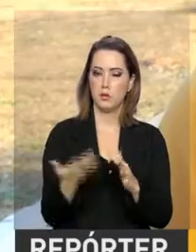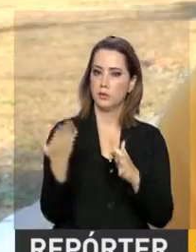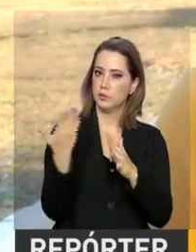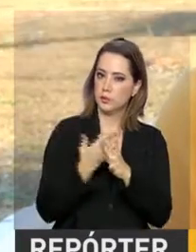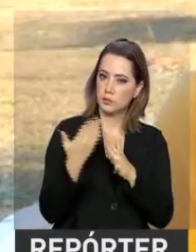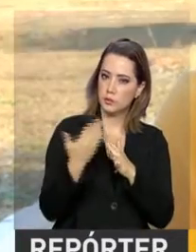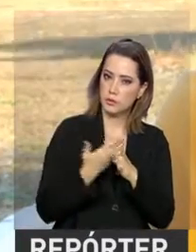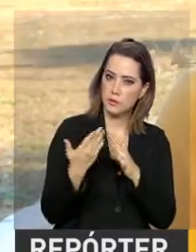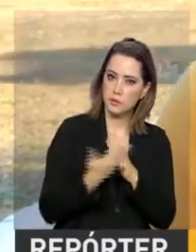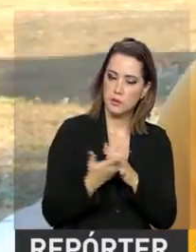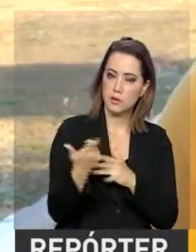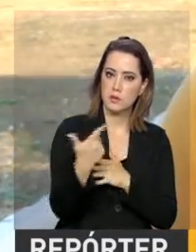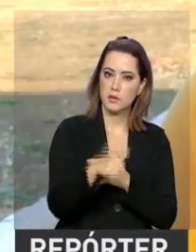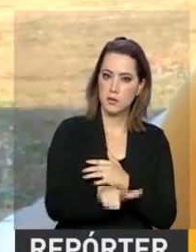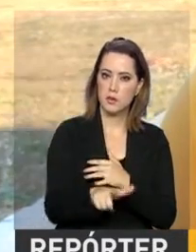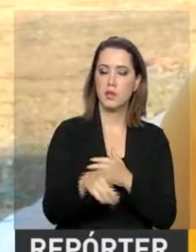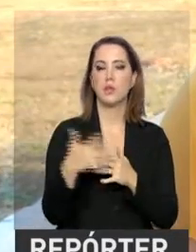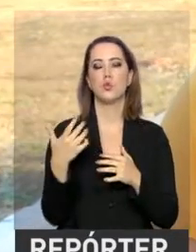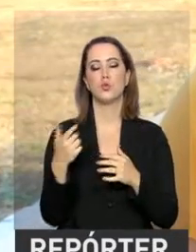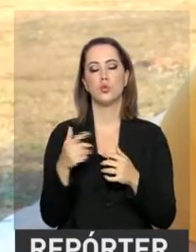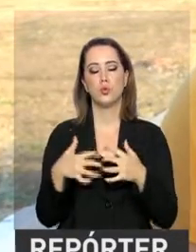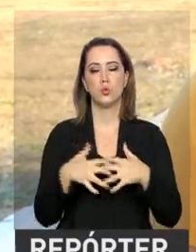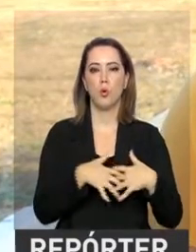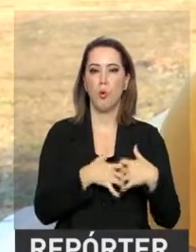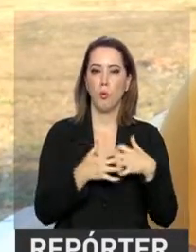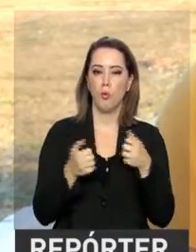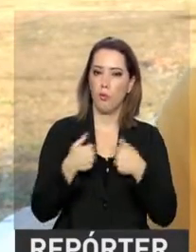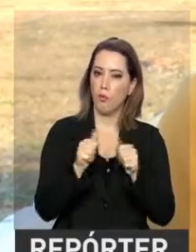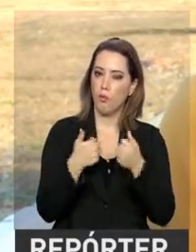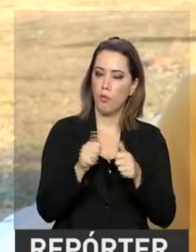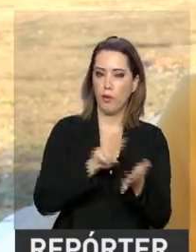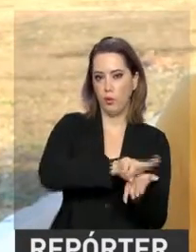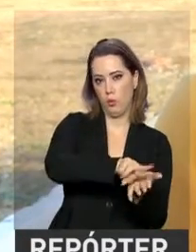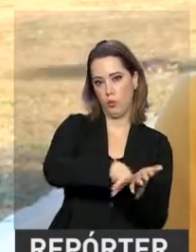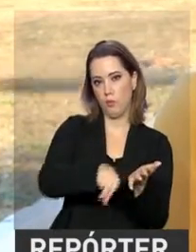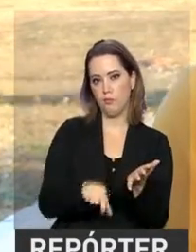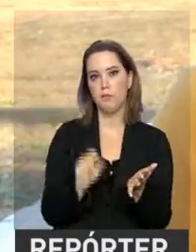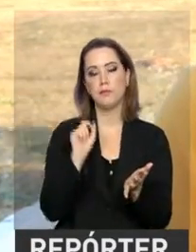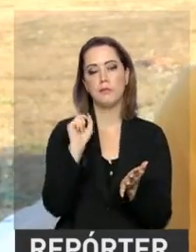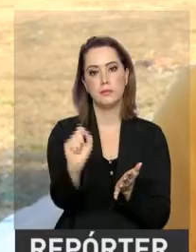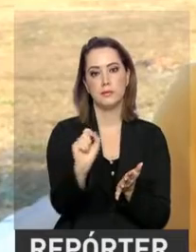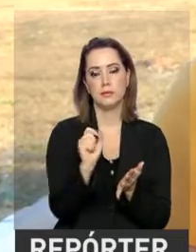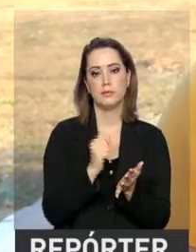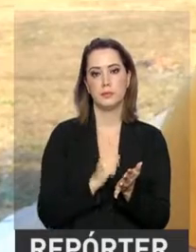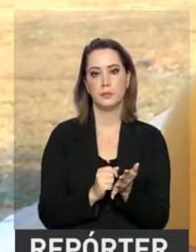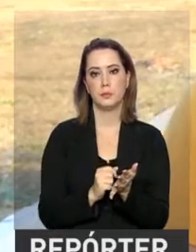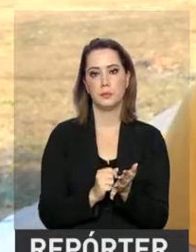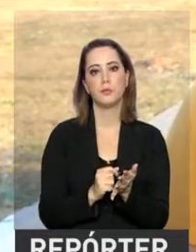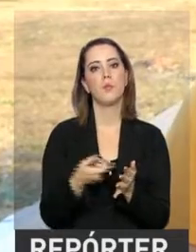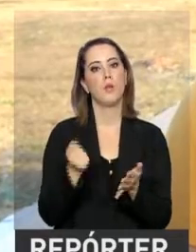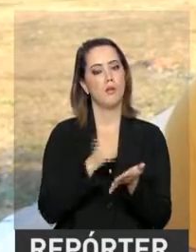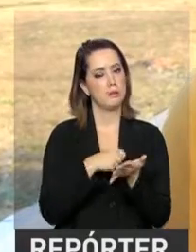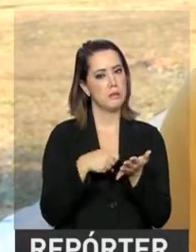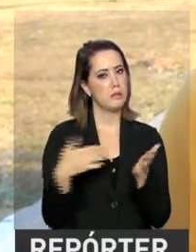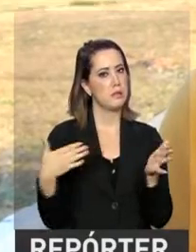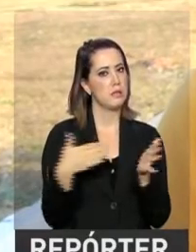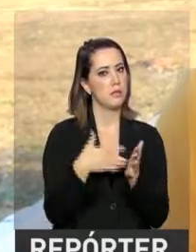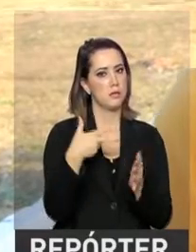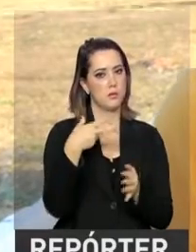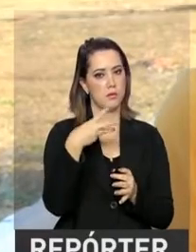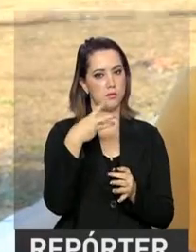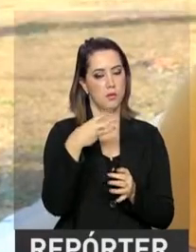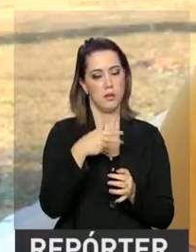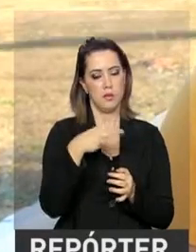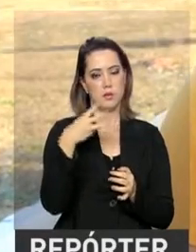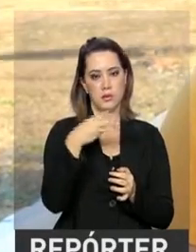à de caminhões carretas e reboques carrocerias e outros bens dessa natureza e assinados até 31 de dezembro